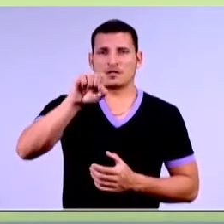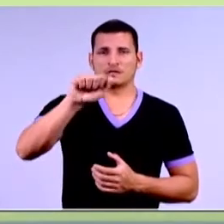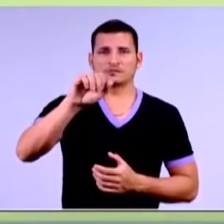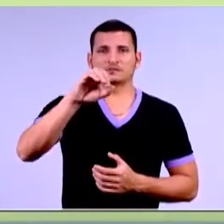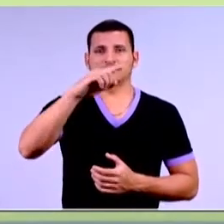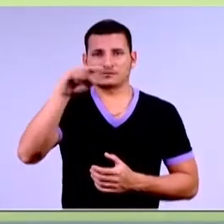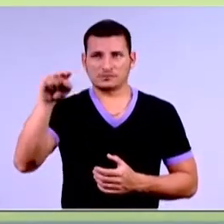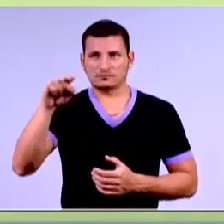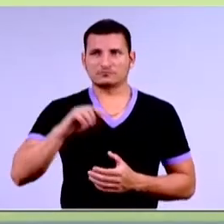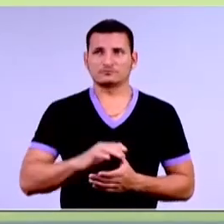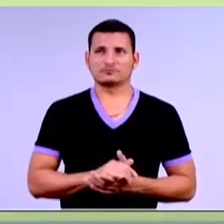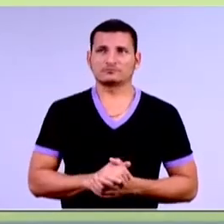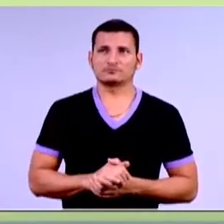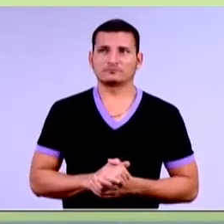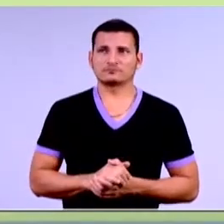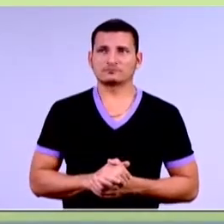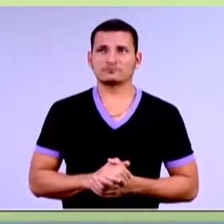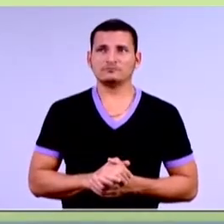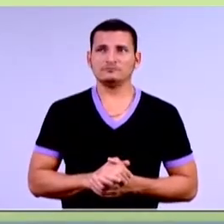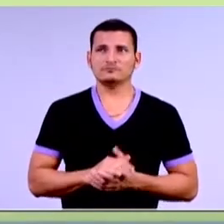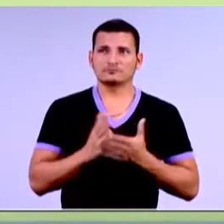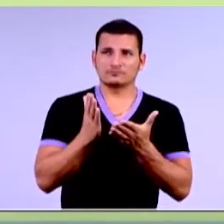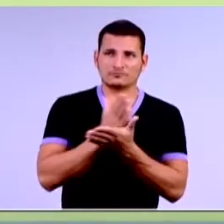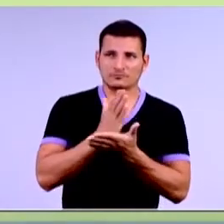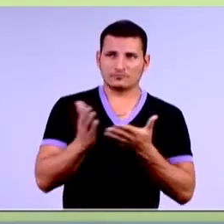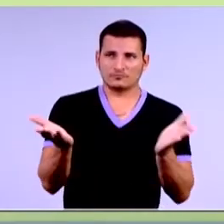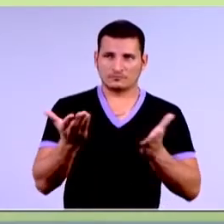be vamos a alguns exemplos